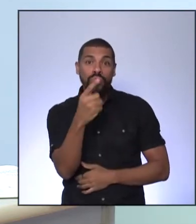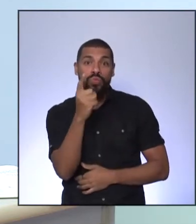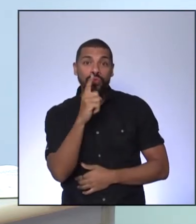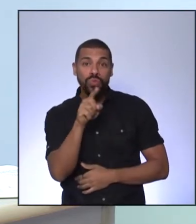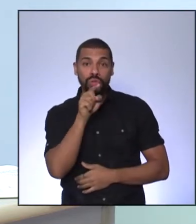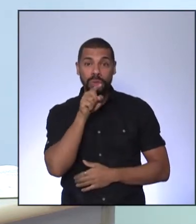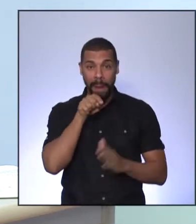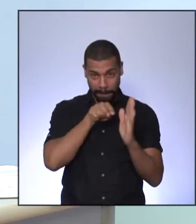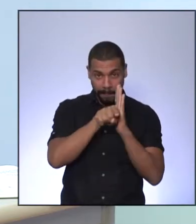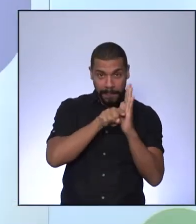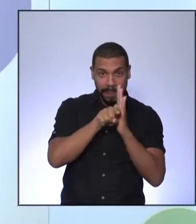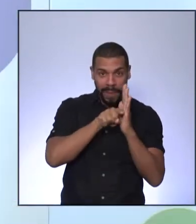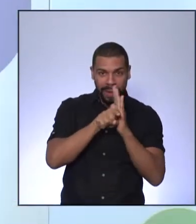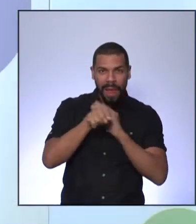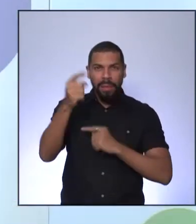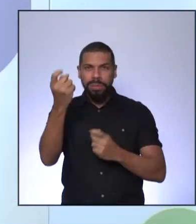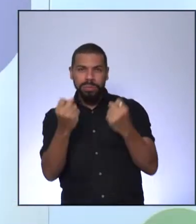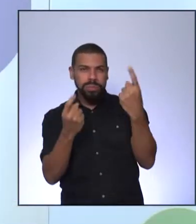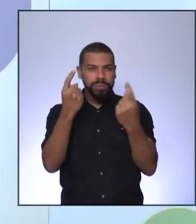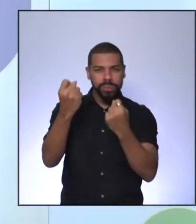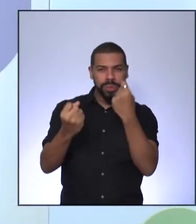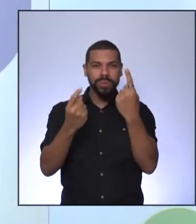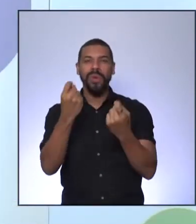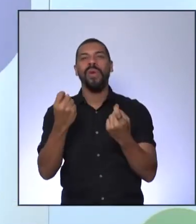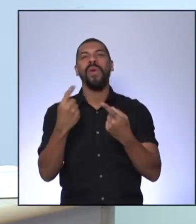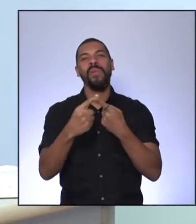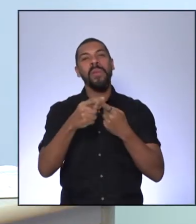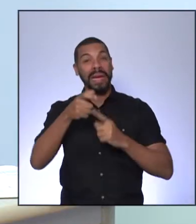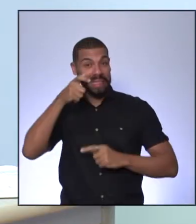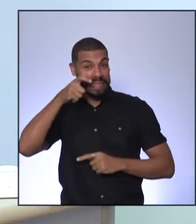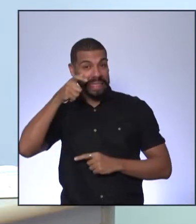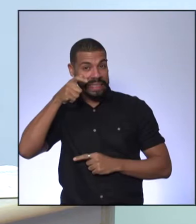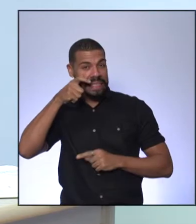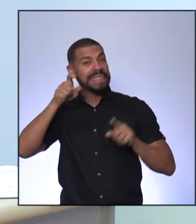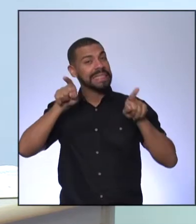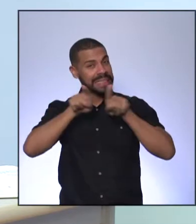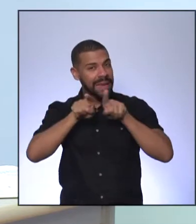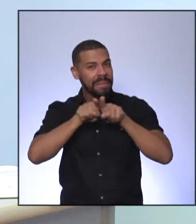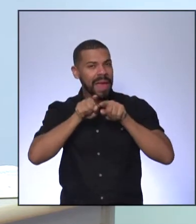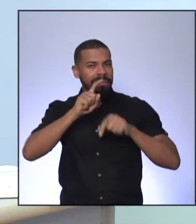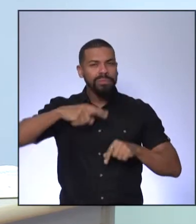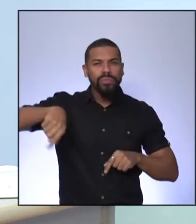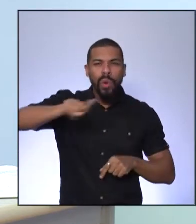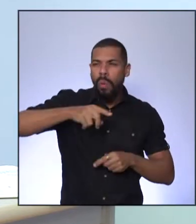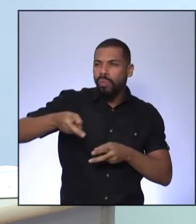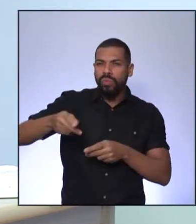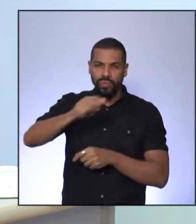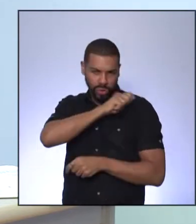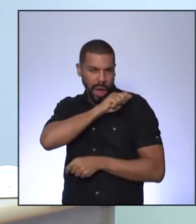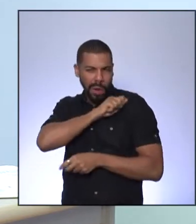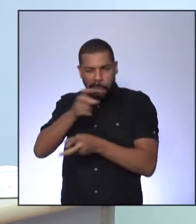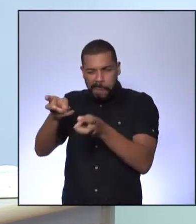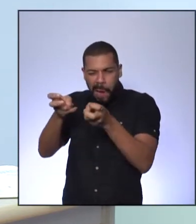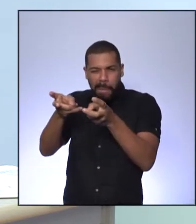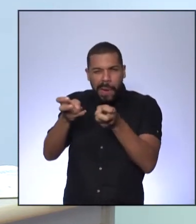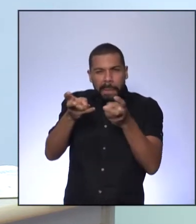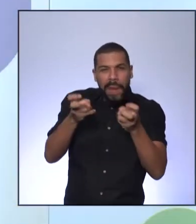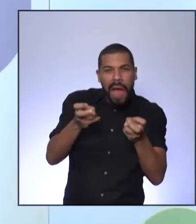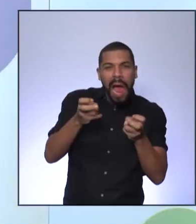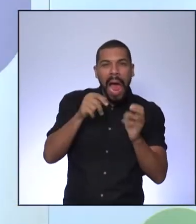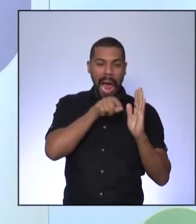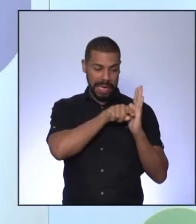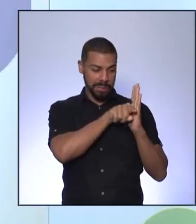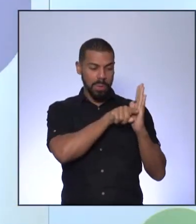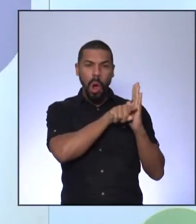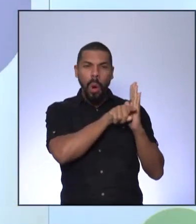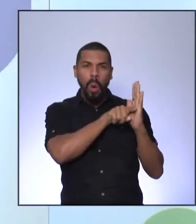uma variedade maior. É interessante que eles consigam perceber que aquelas perguntas, né, que